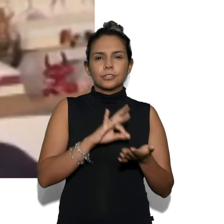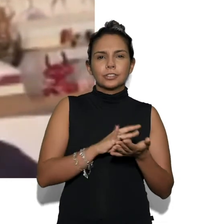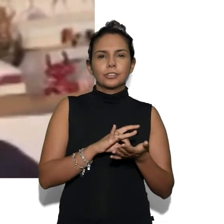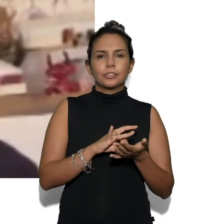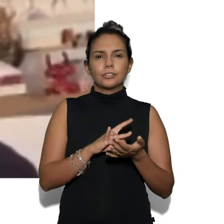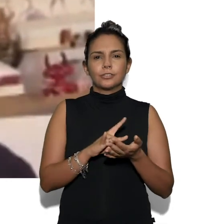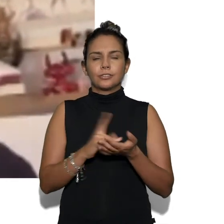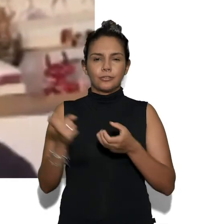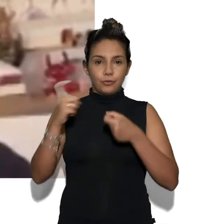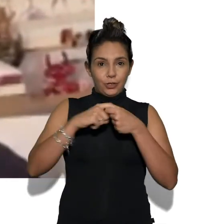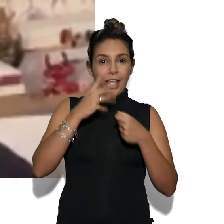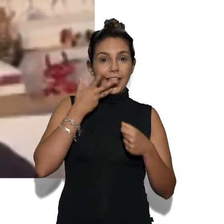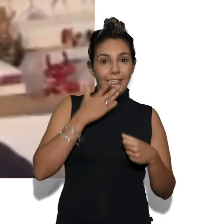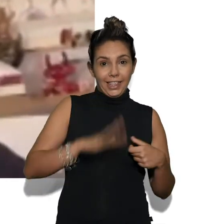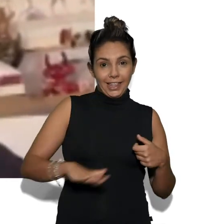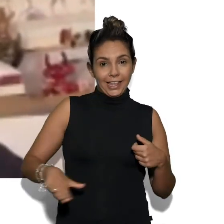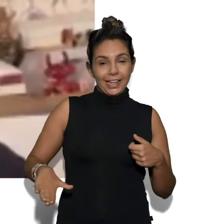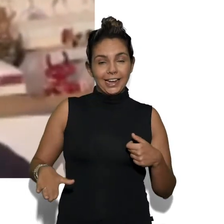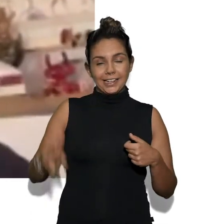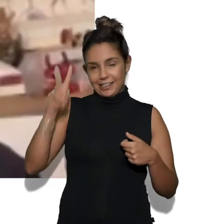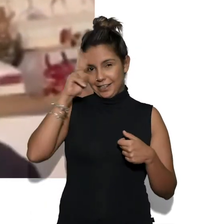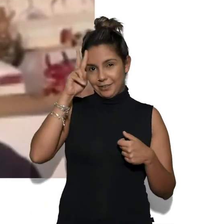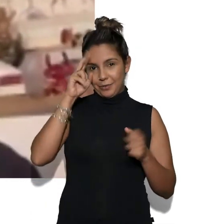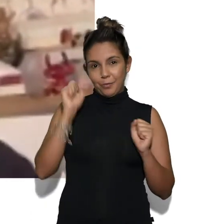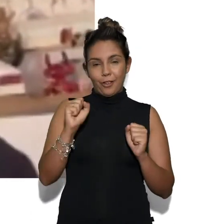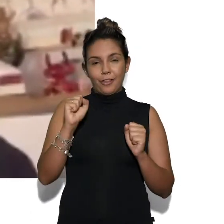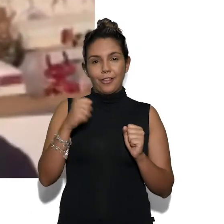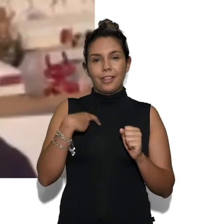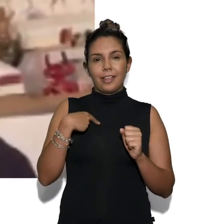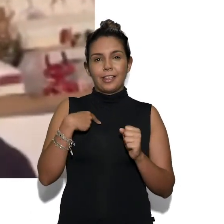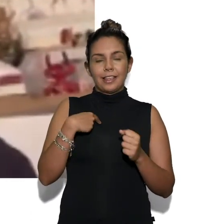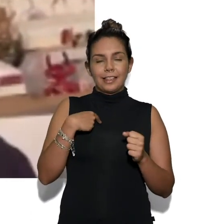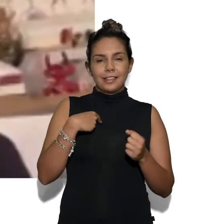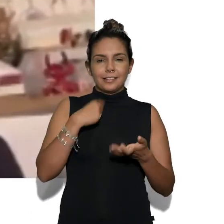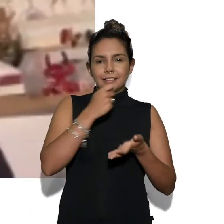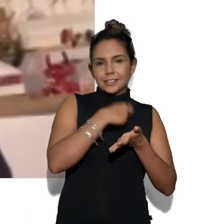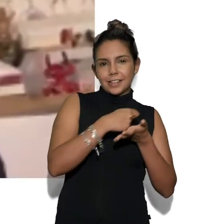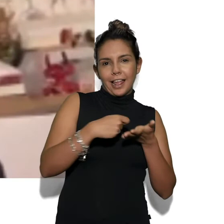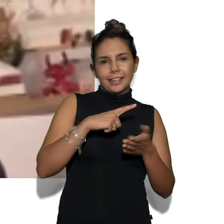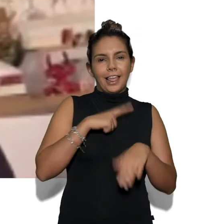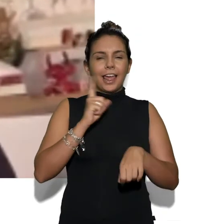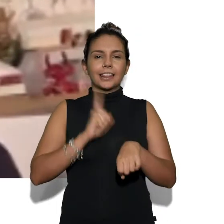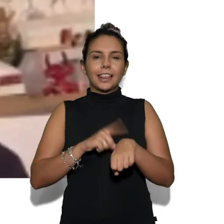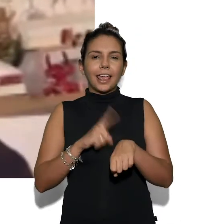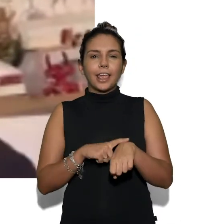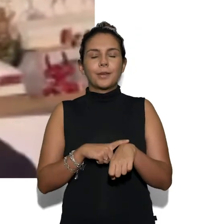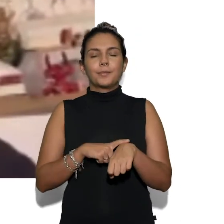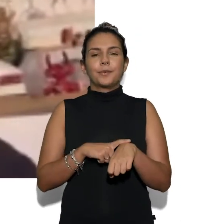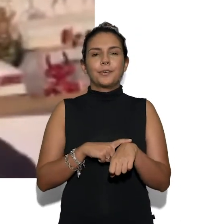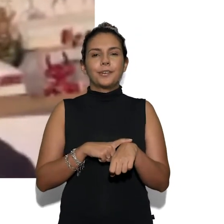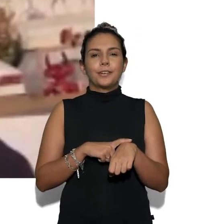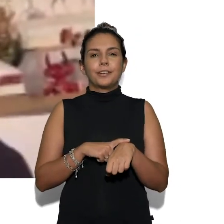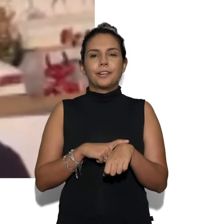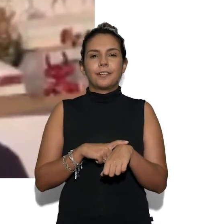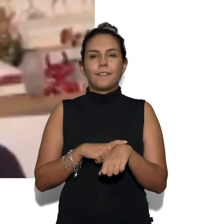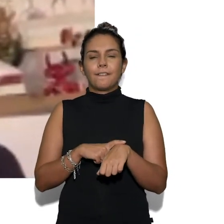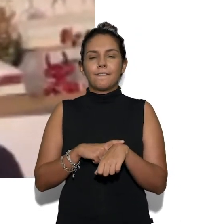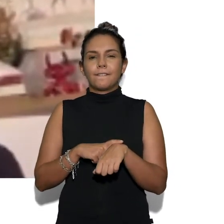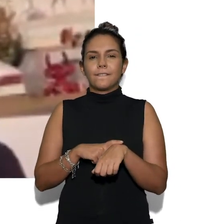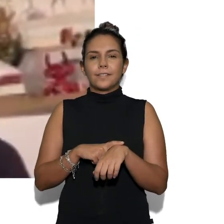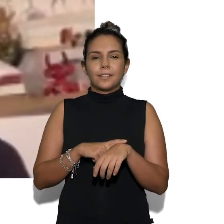nas coisas. Eu sinto que, de facto, regressei ao meu tempo de menino, quando podia fazer minhas listas e tinha tempo